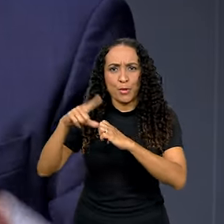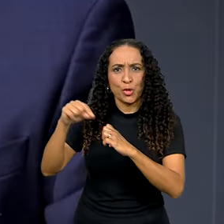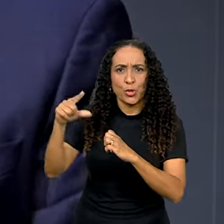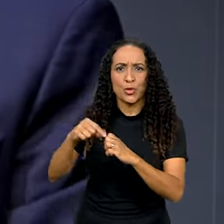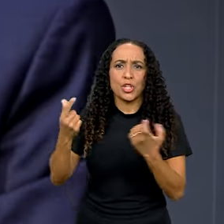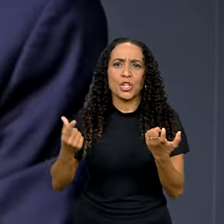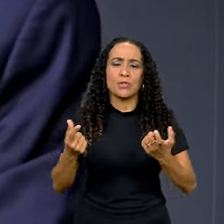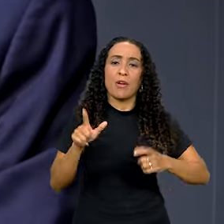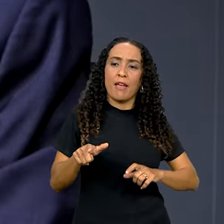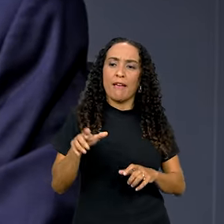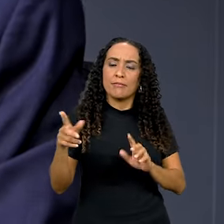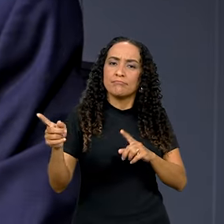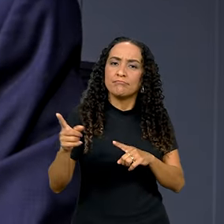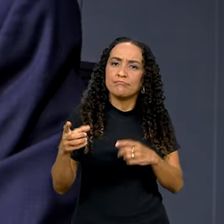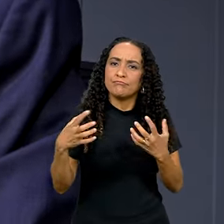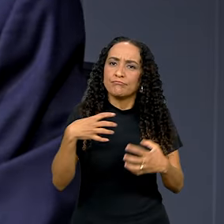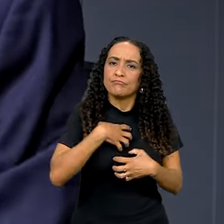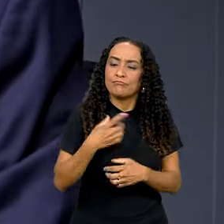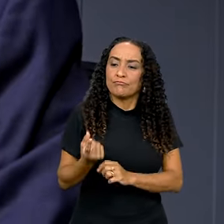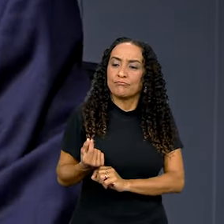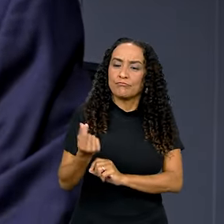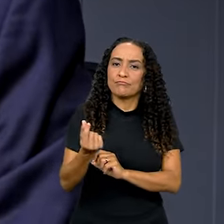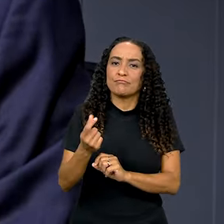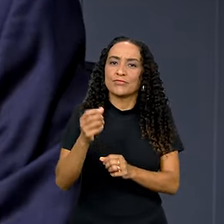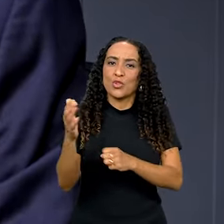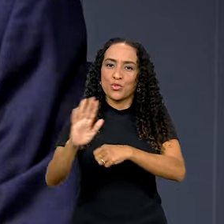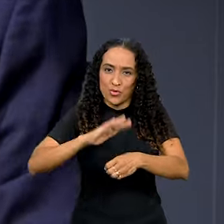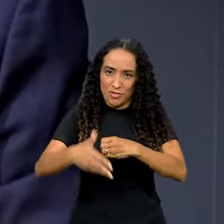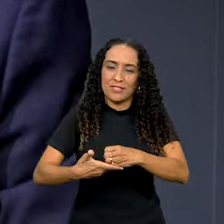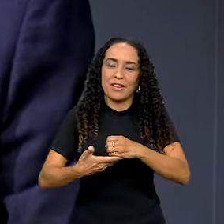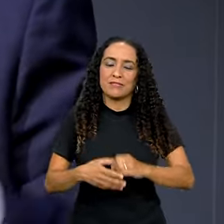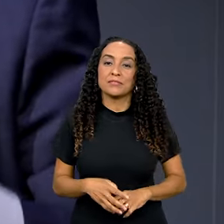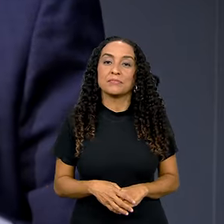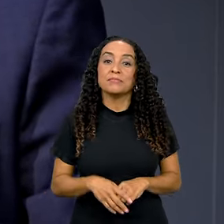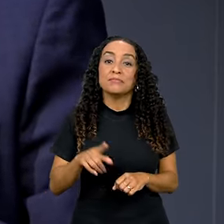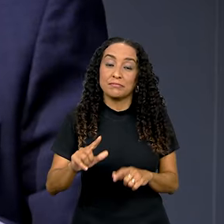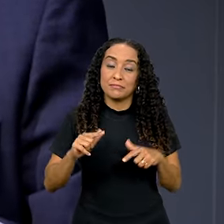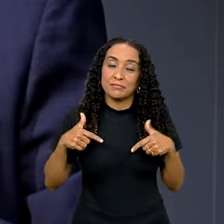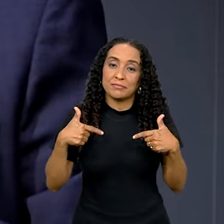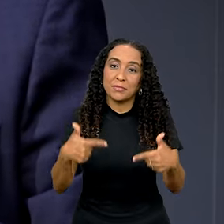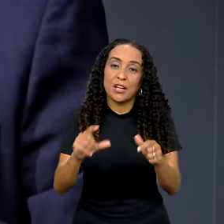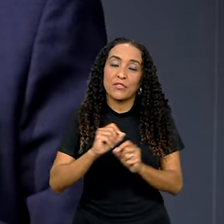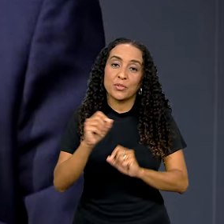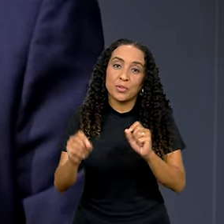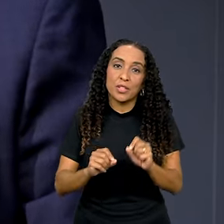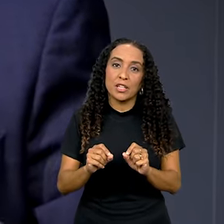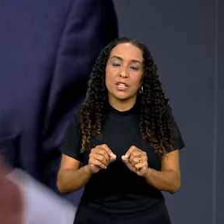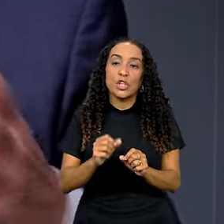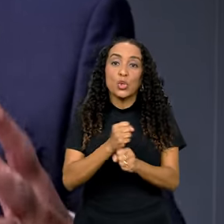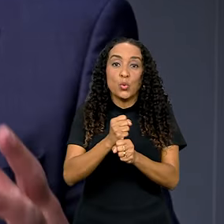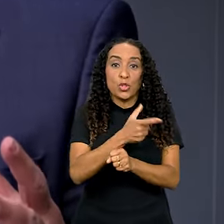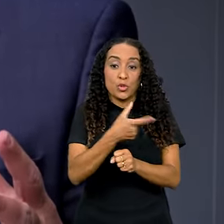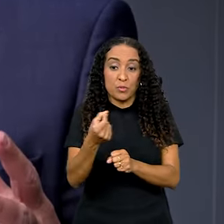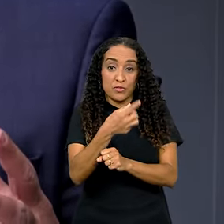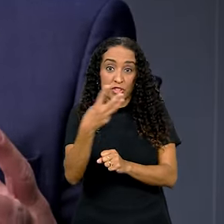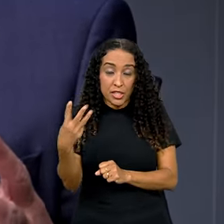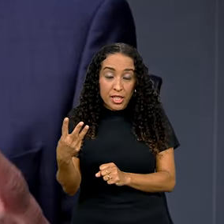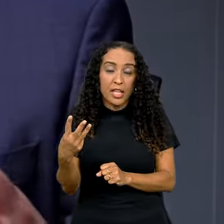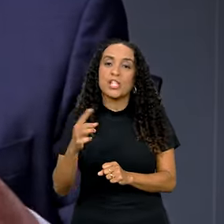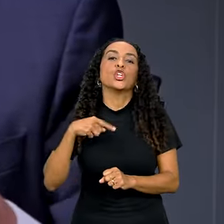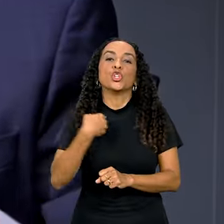empreendedorismo como forma de ter renda sustentável Então esse trabalho fez com que em